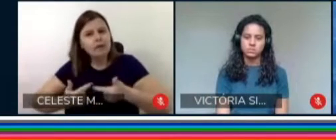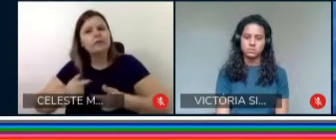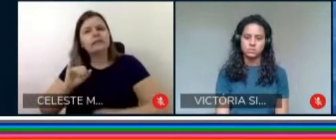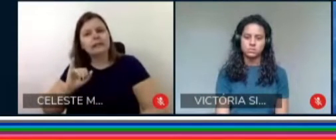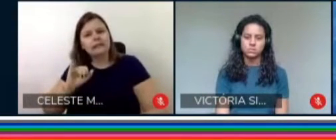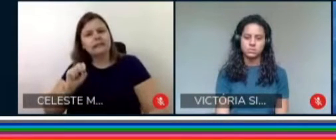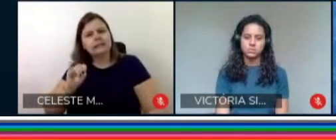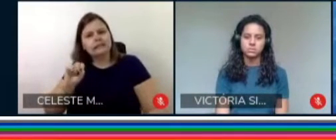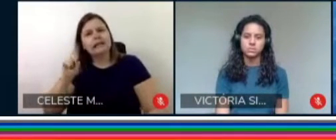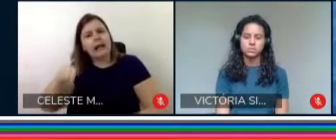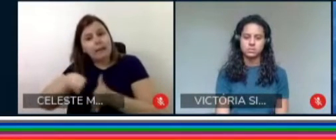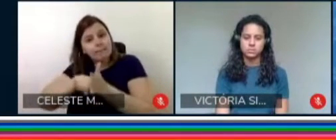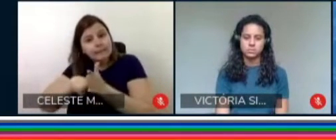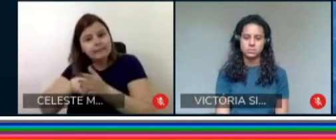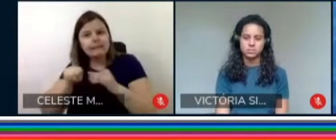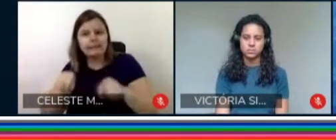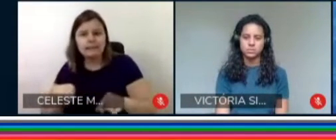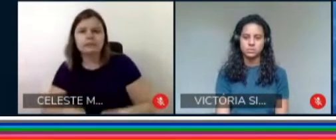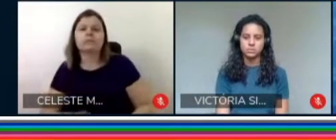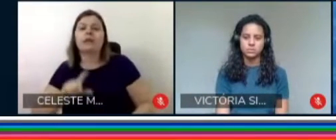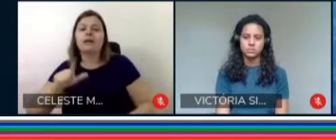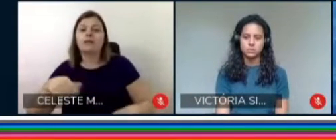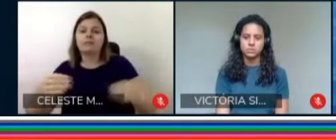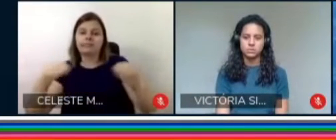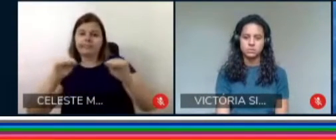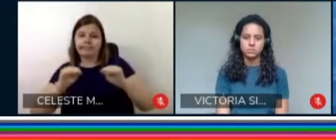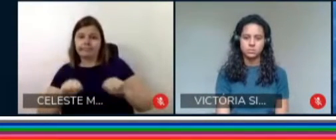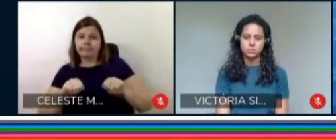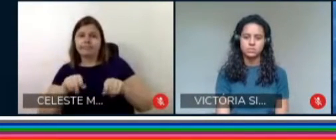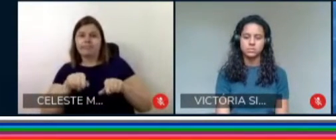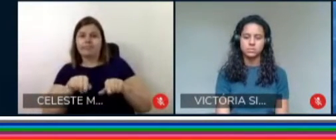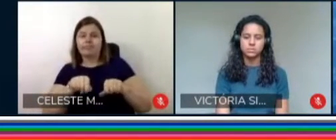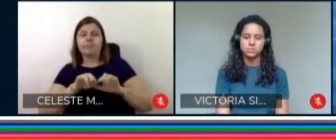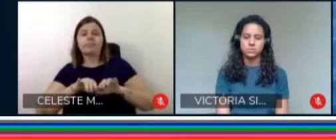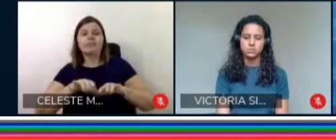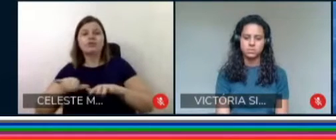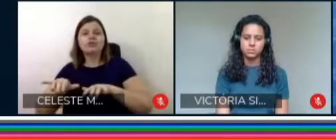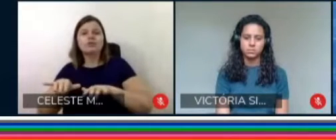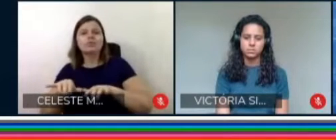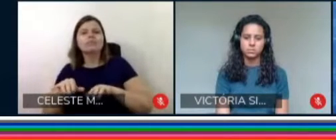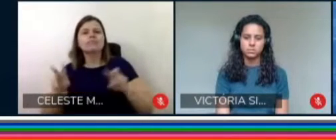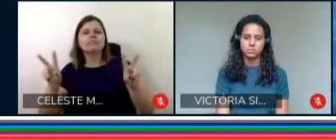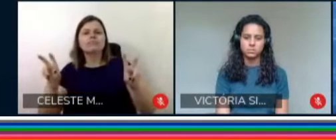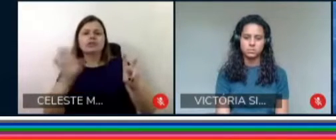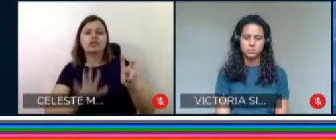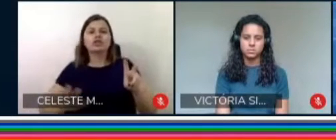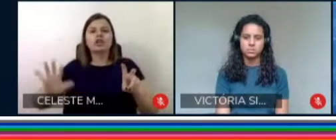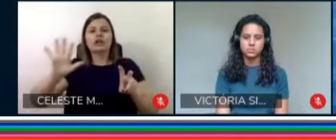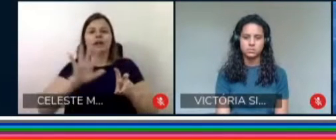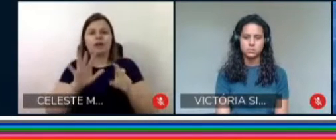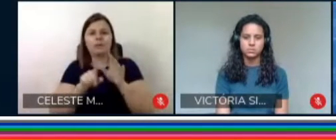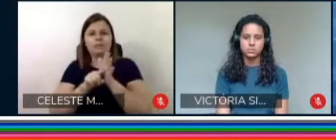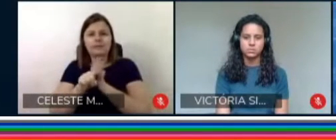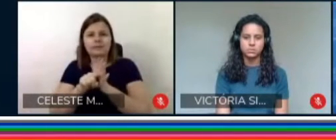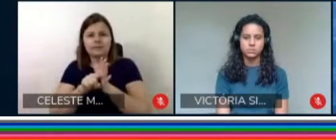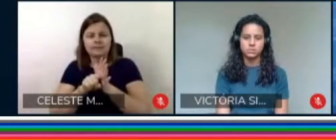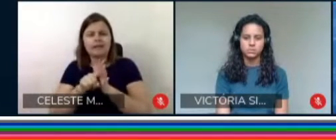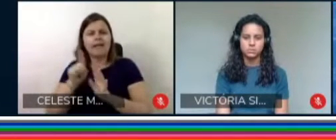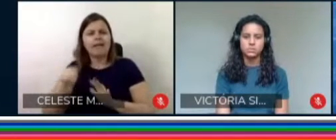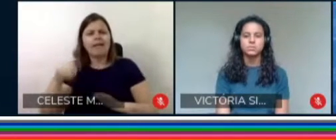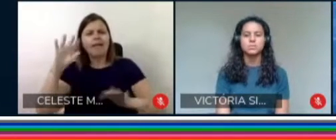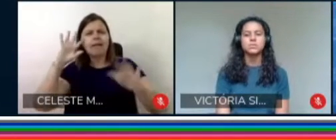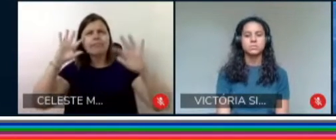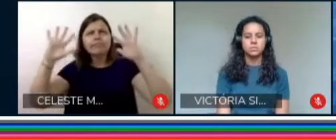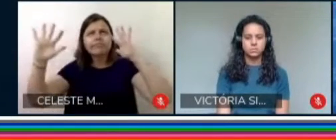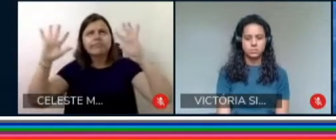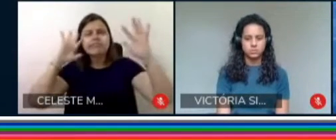disso. E depois ela colocou mais especificamente um tema geral de pesquisa, que era uma reflexão